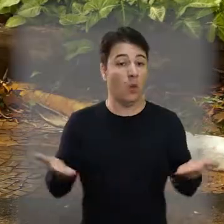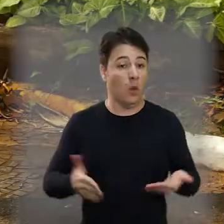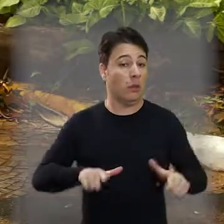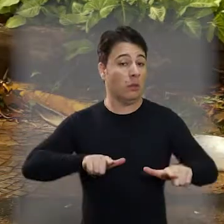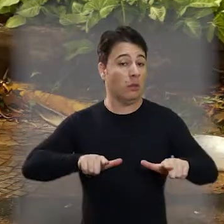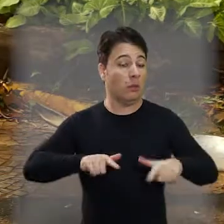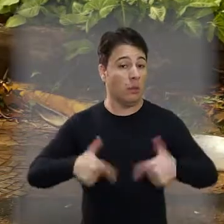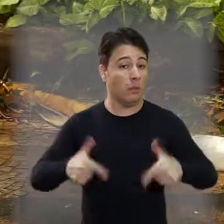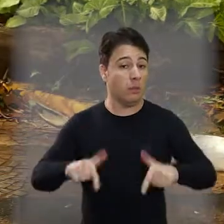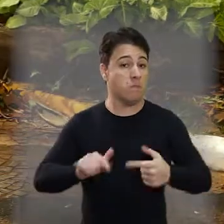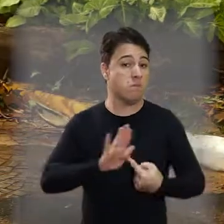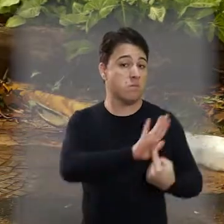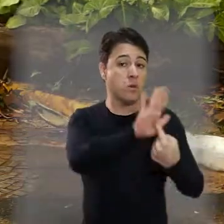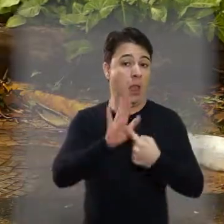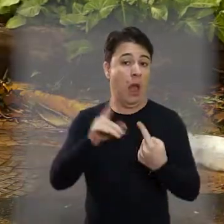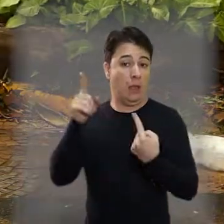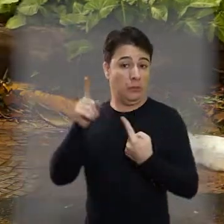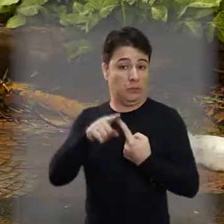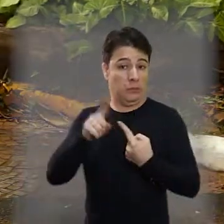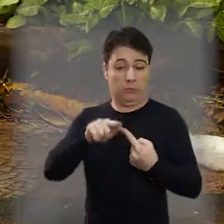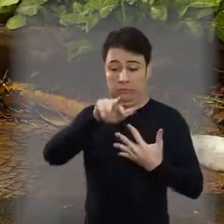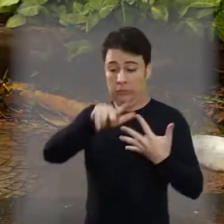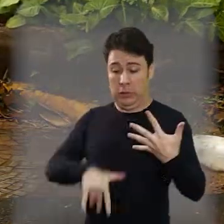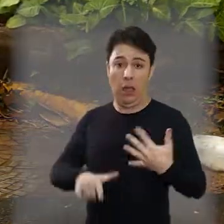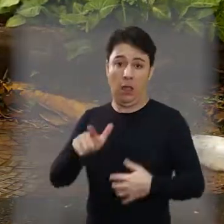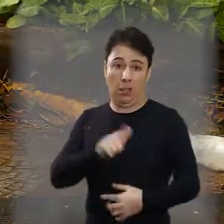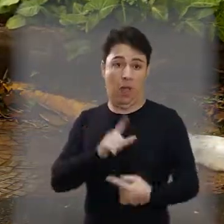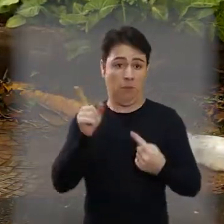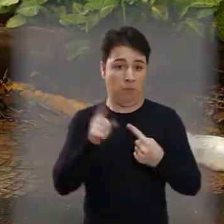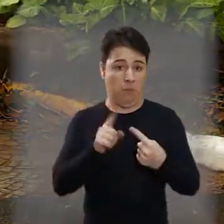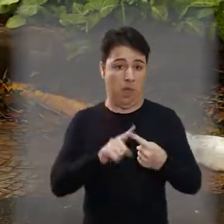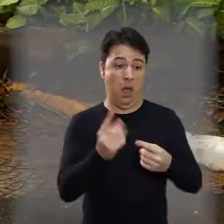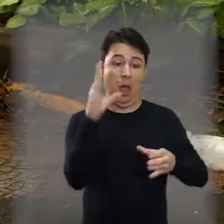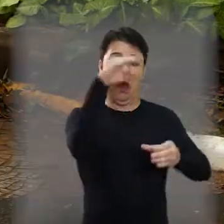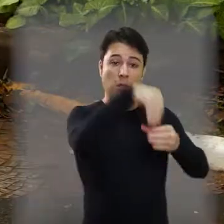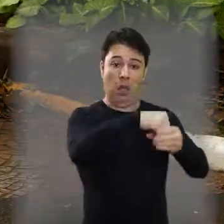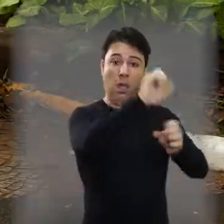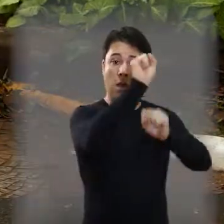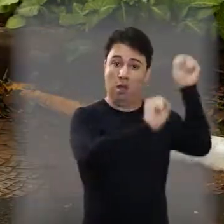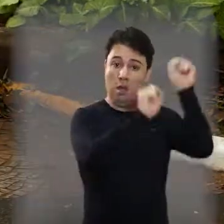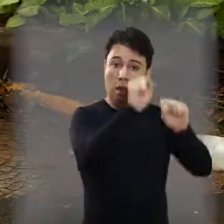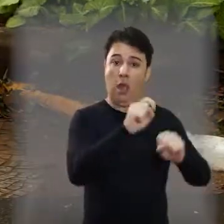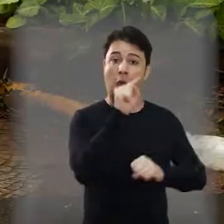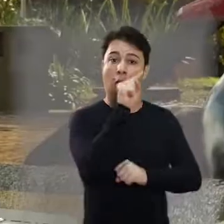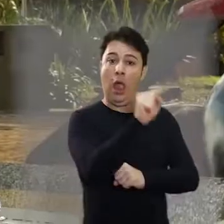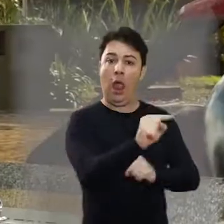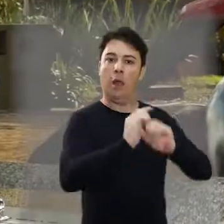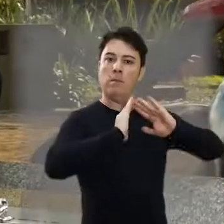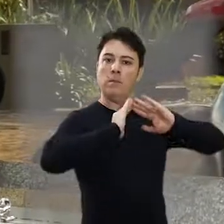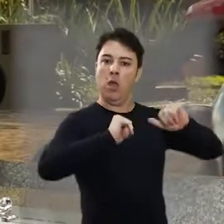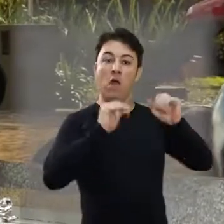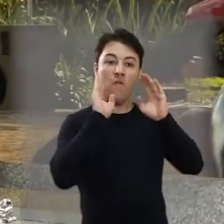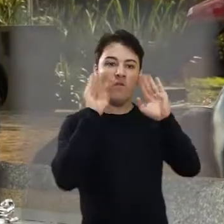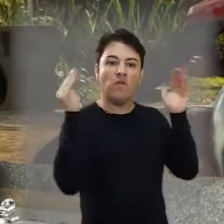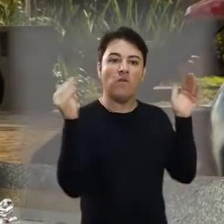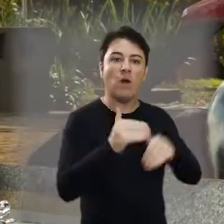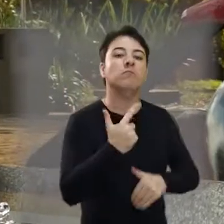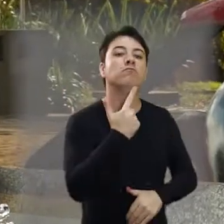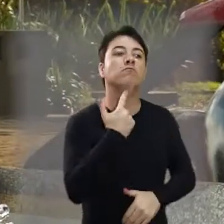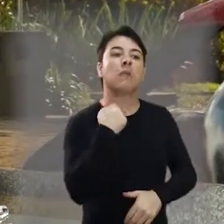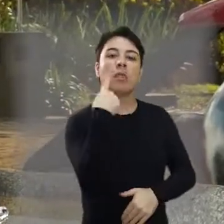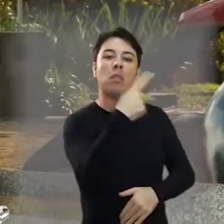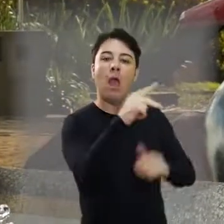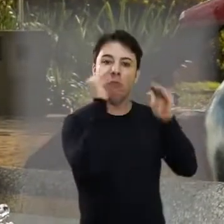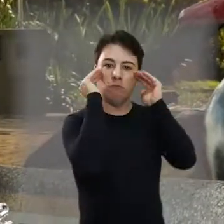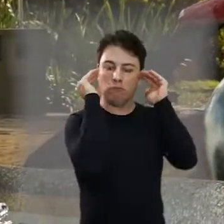Atualmente a gente trabalha com vários tipos de espetáculo. Primeiro é importante ressaltar que para o ramo corporativo, a gente trabalha com um espetáculo